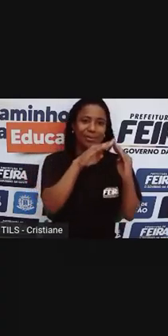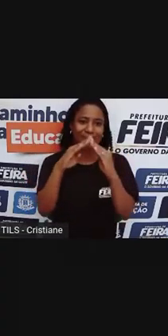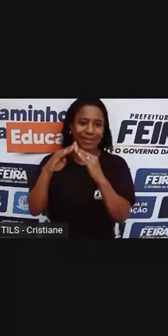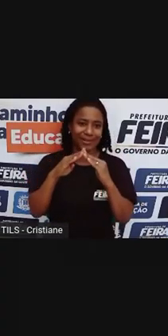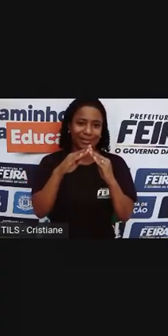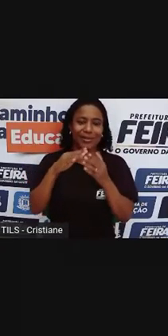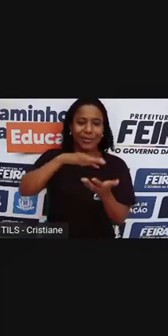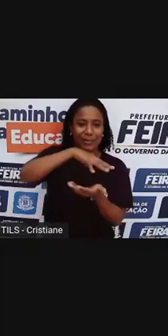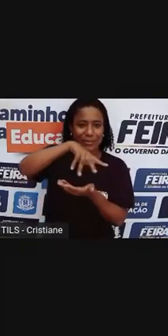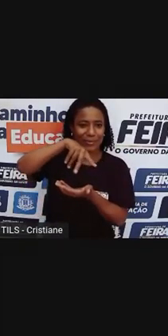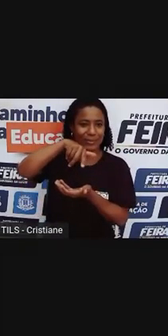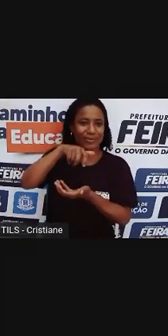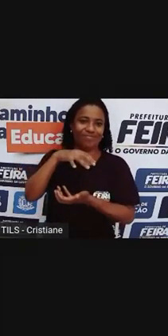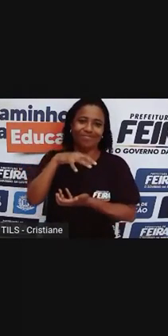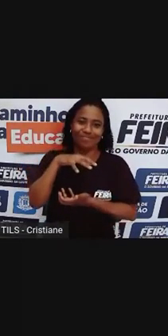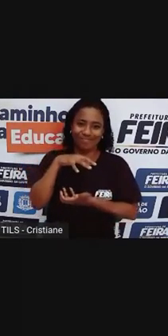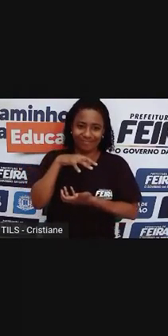pouco.